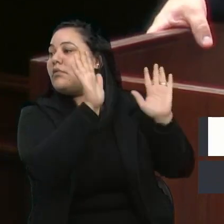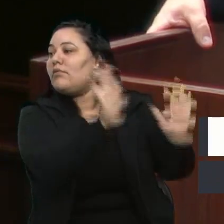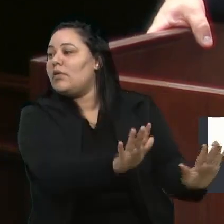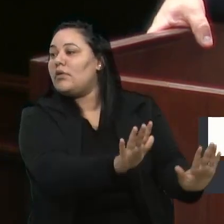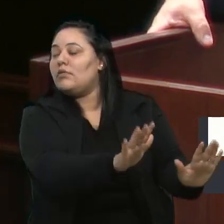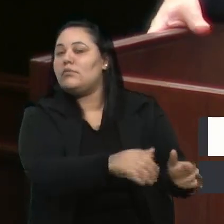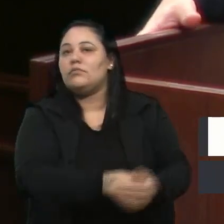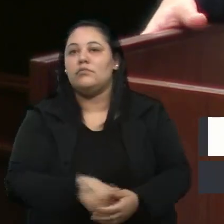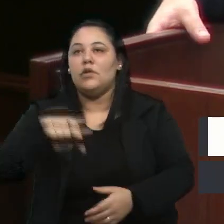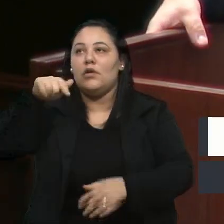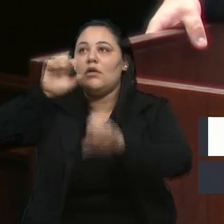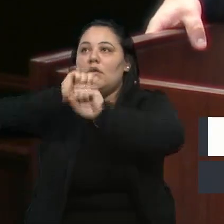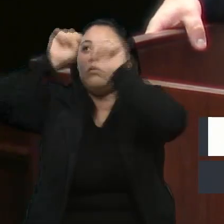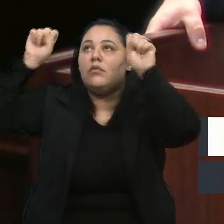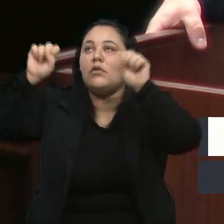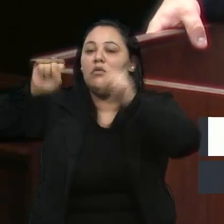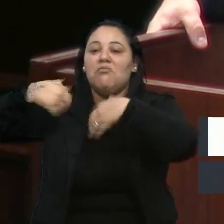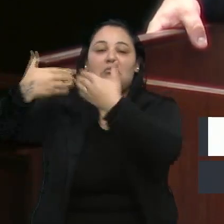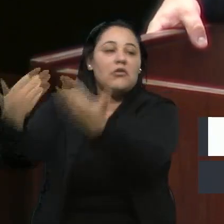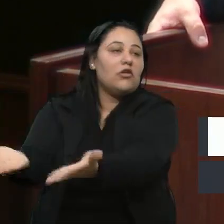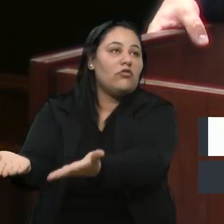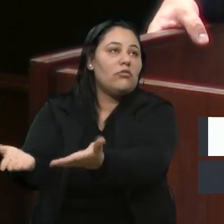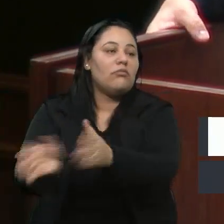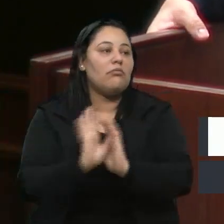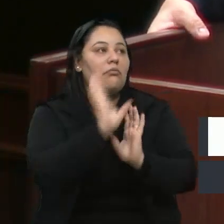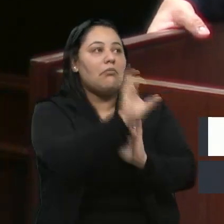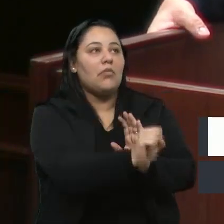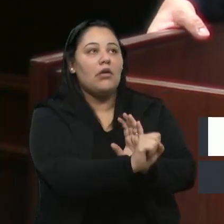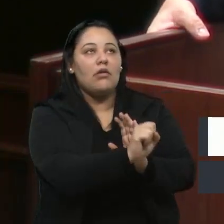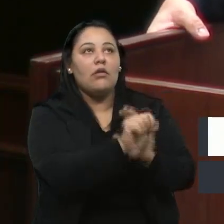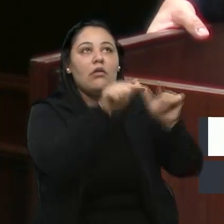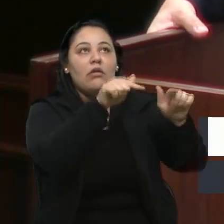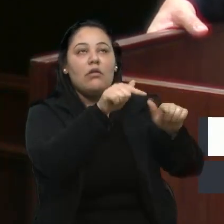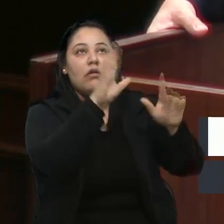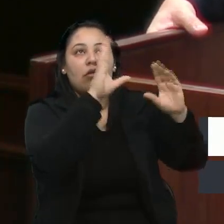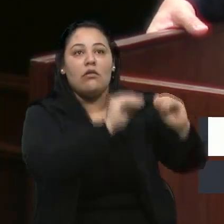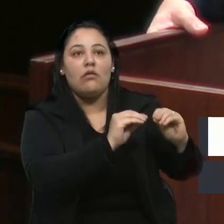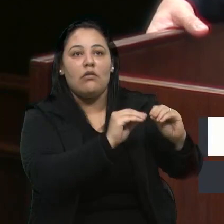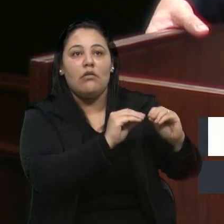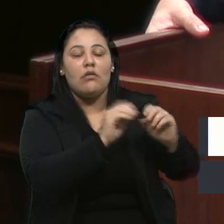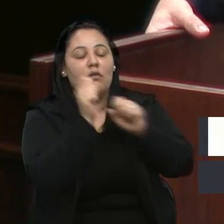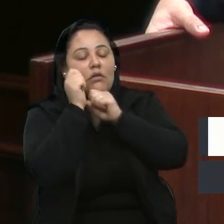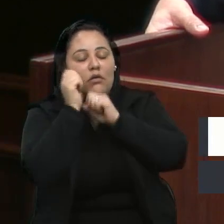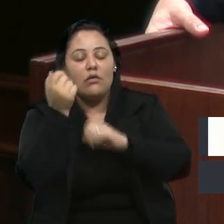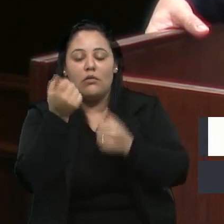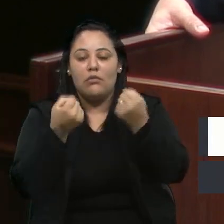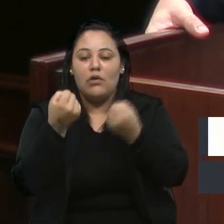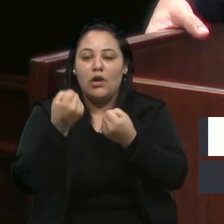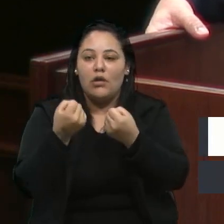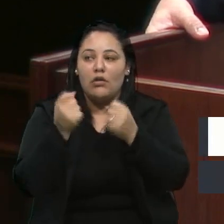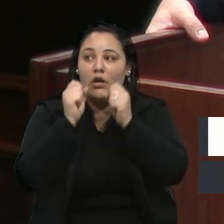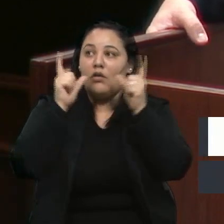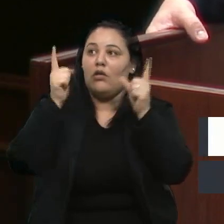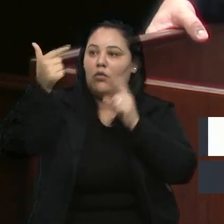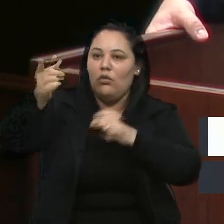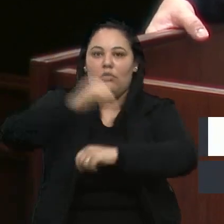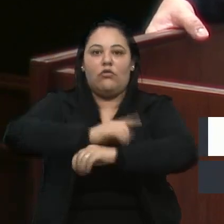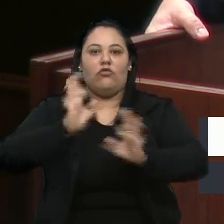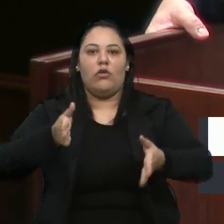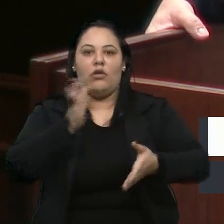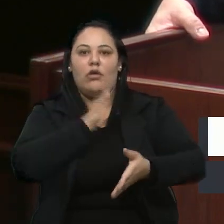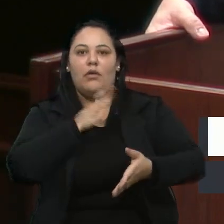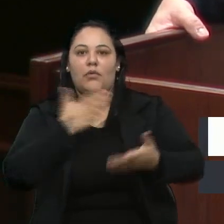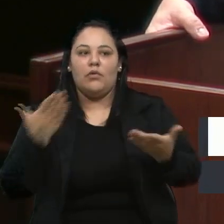manhã, busco às 7 da noite, a criança entra dentro do carro, dorme e acorda no outro dia. Isso é a realidade de